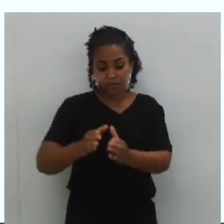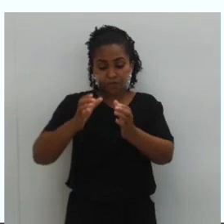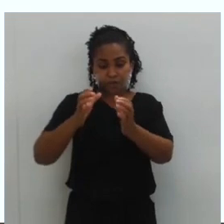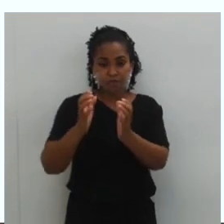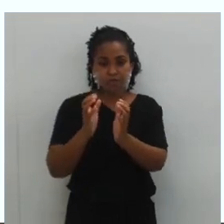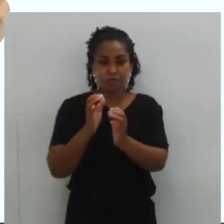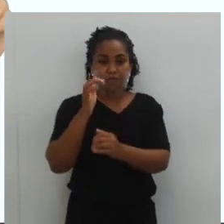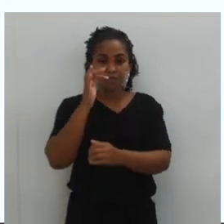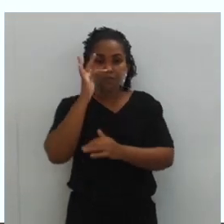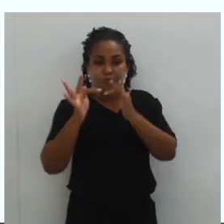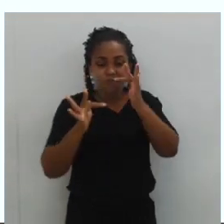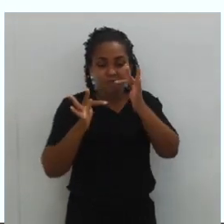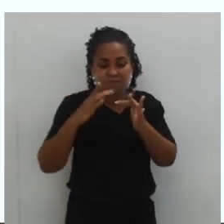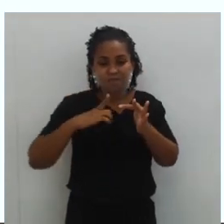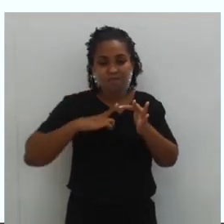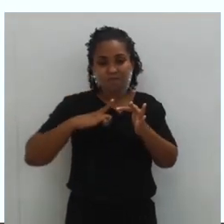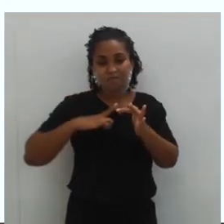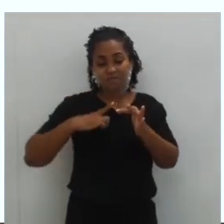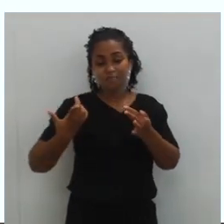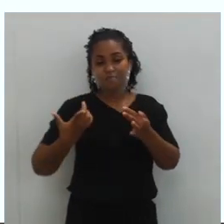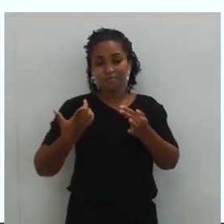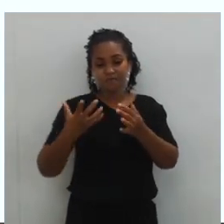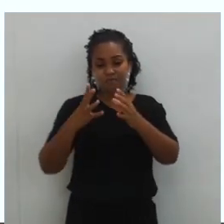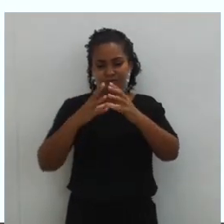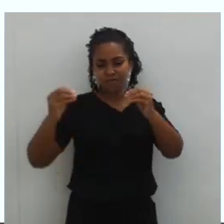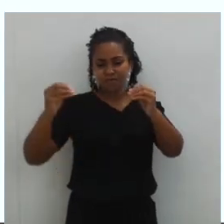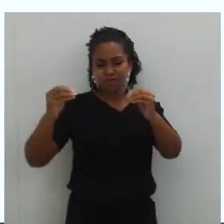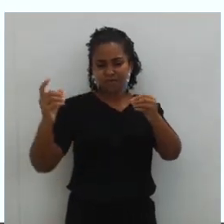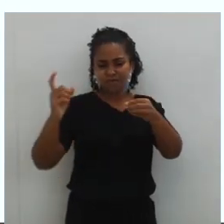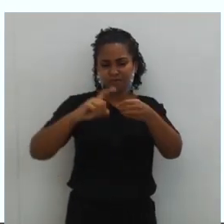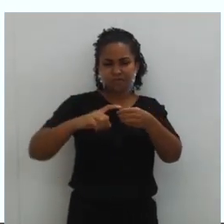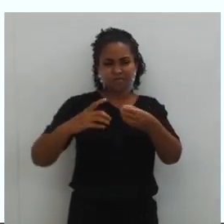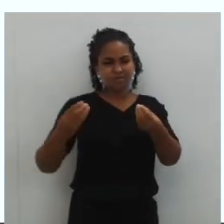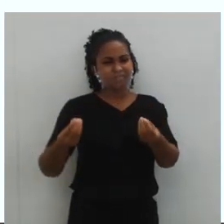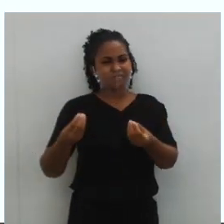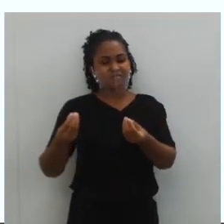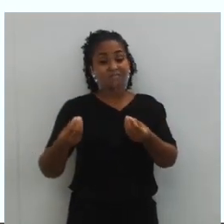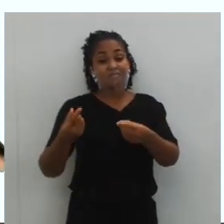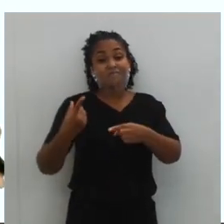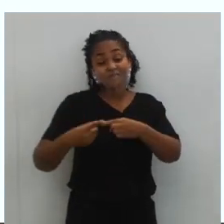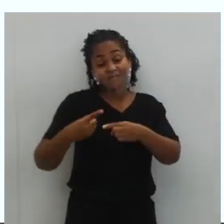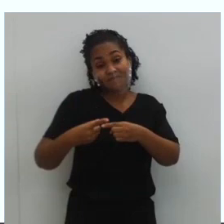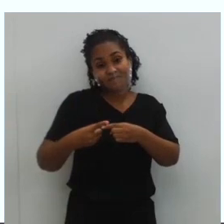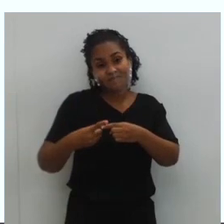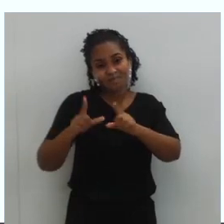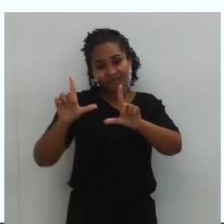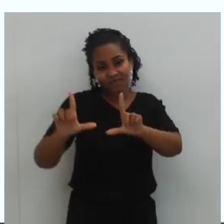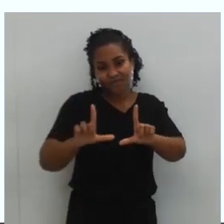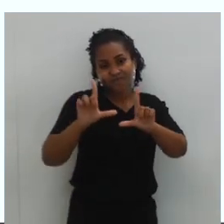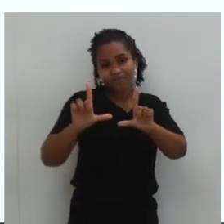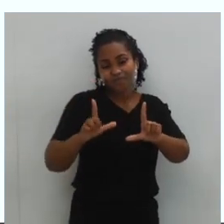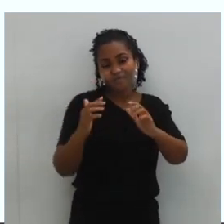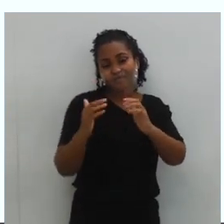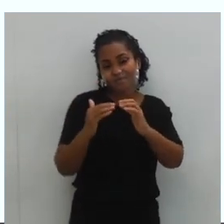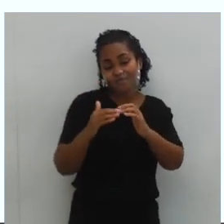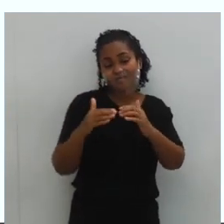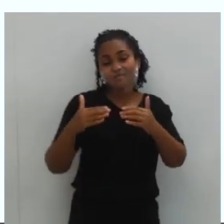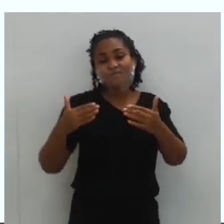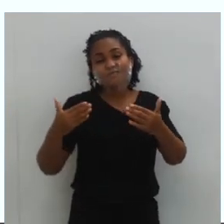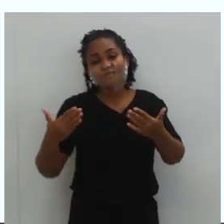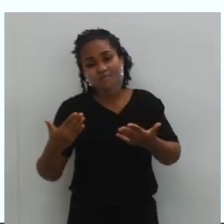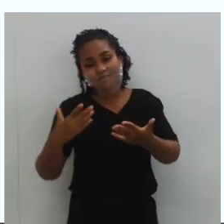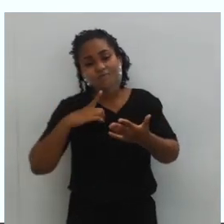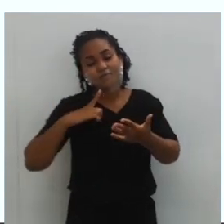na cena, com um segundo depois, o vaso some e depois ele volta. Então, porque às vezes as cenas não são gravadas no mesmo dia. Então,